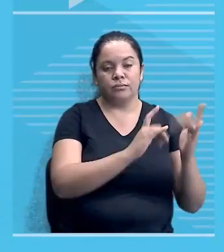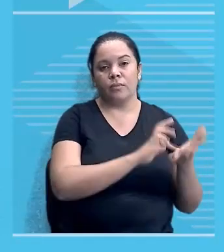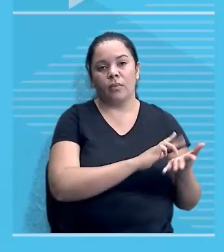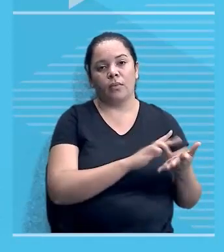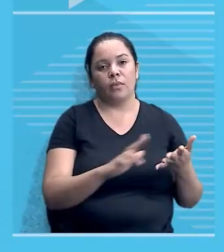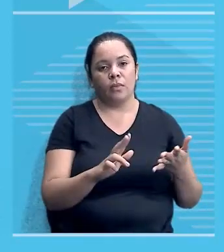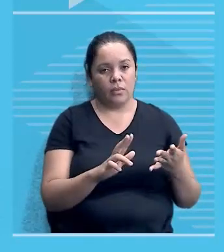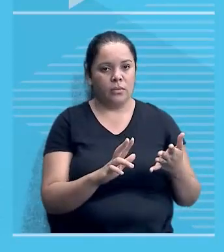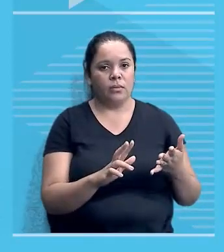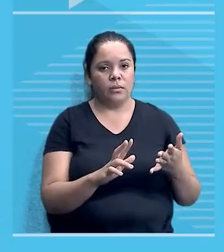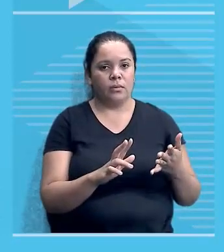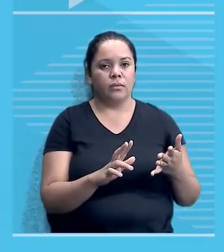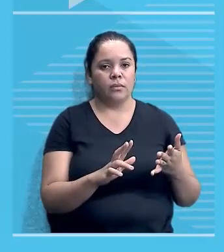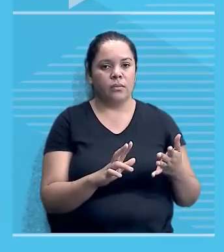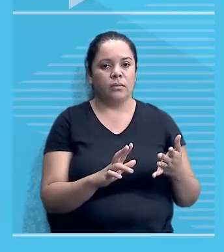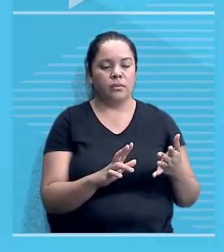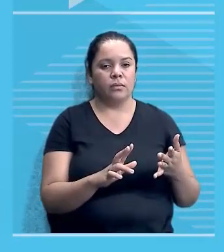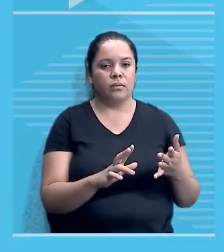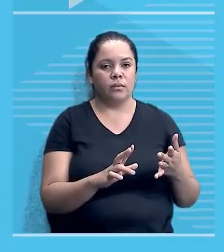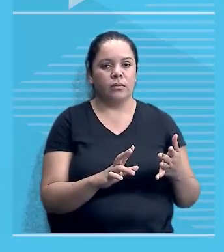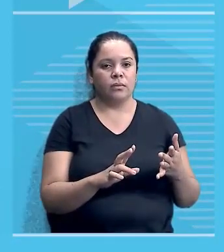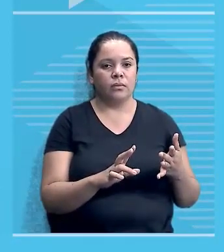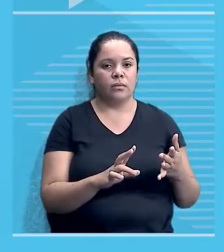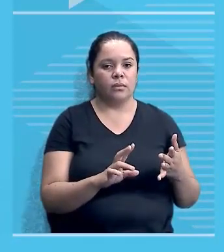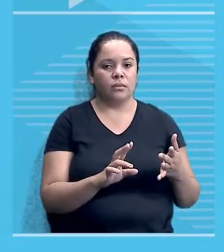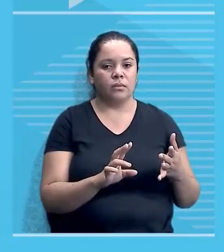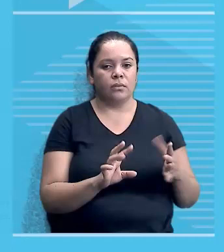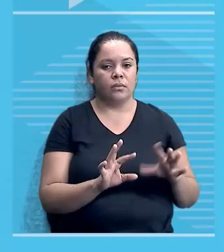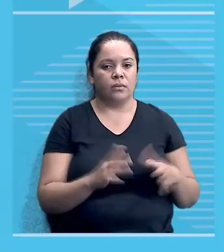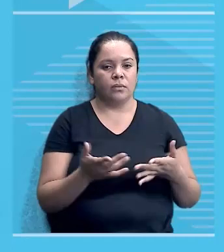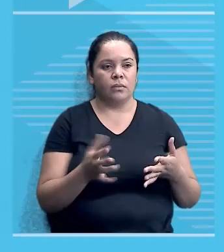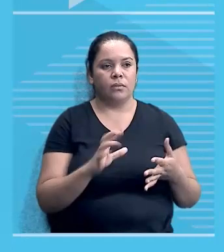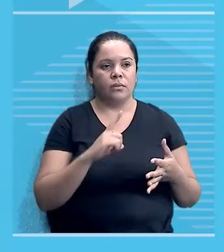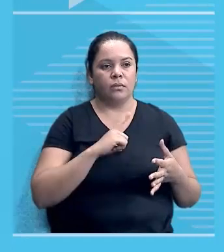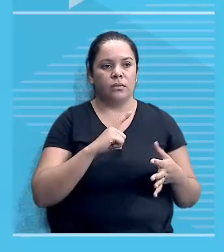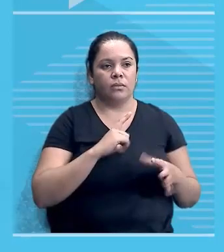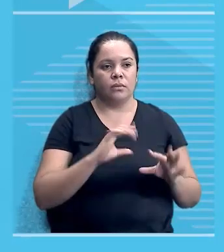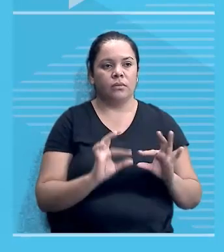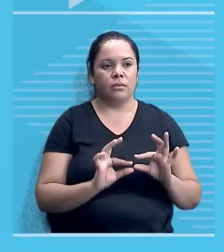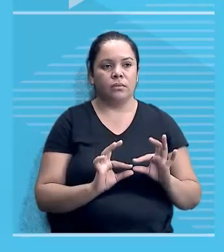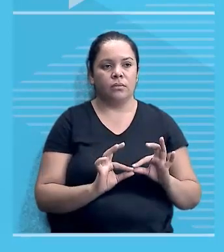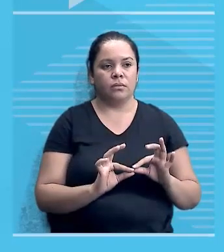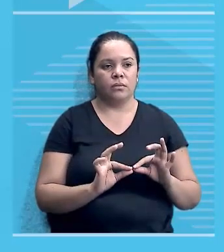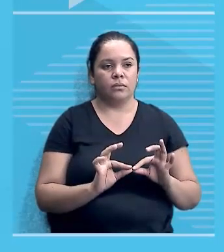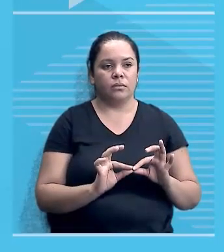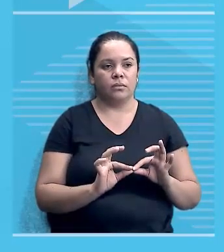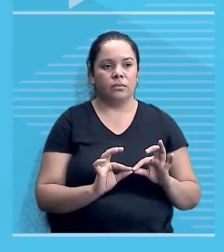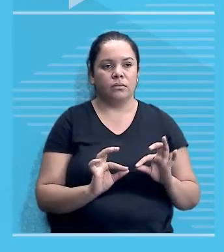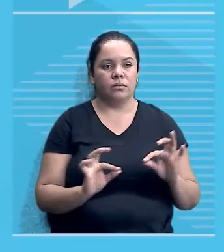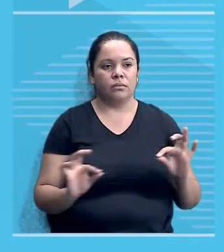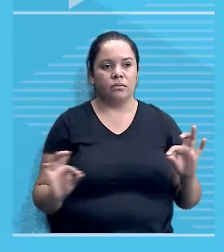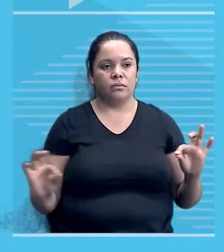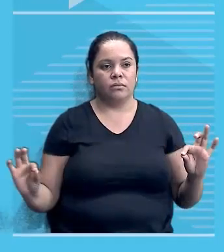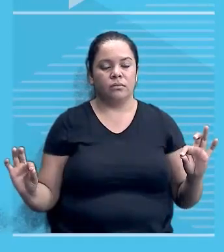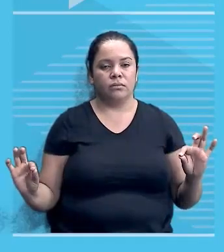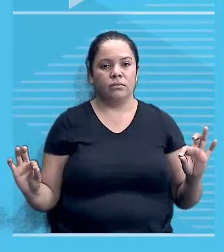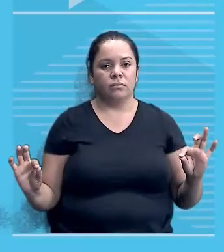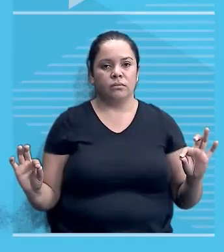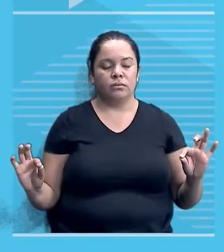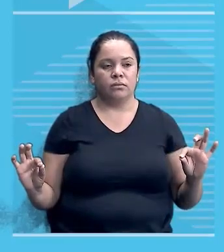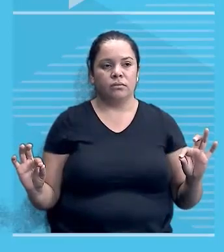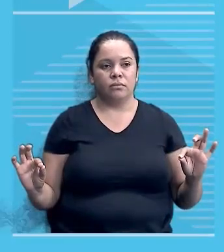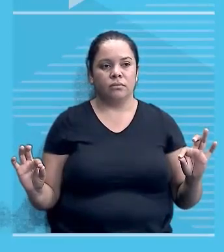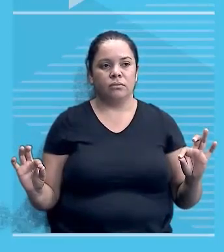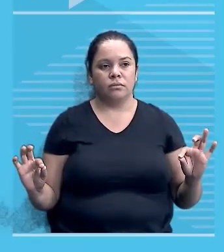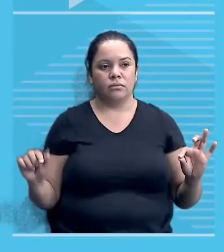essa quantidade de asfalto é o melhor essa presença de asfalto e essa quantidade de